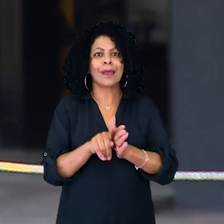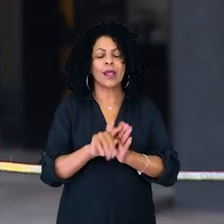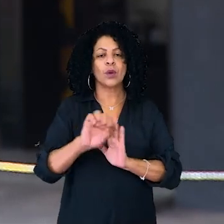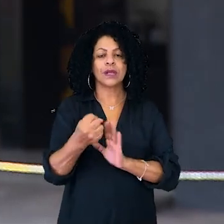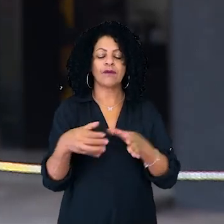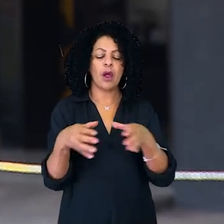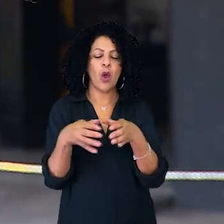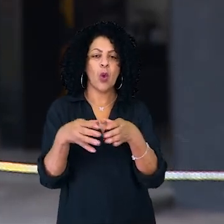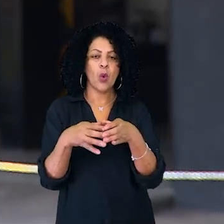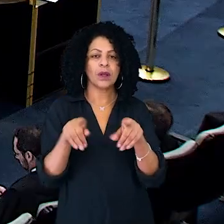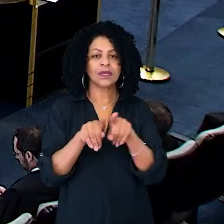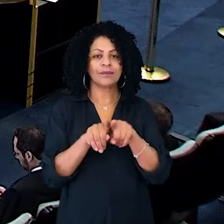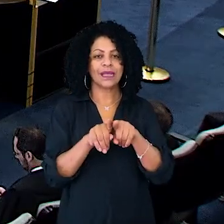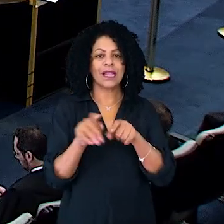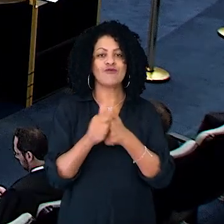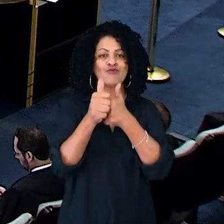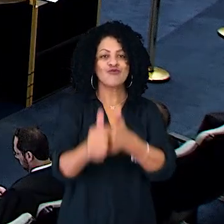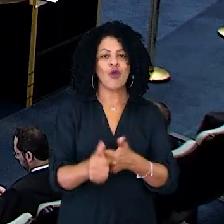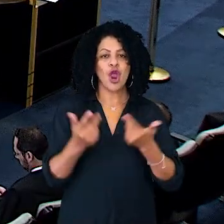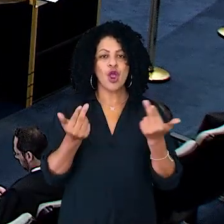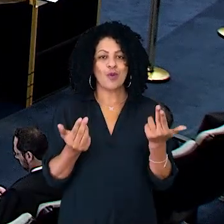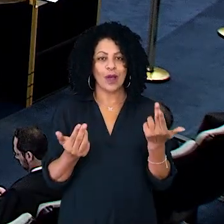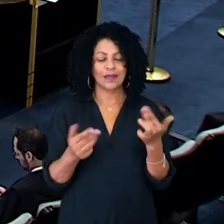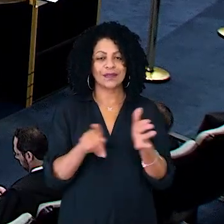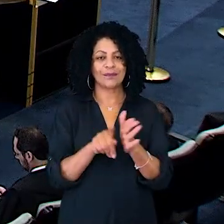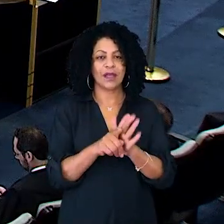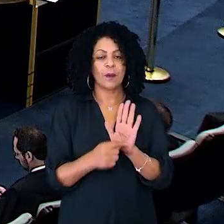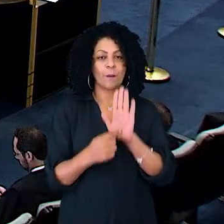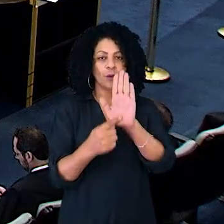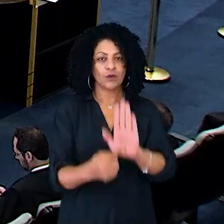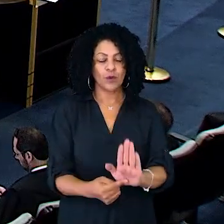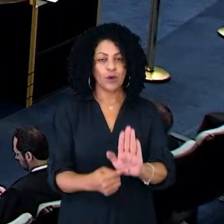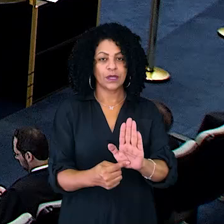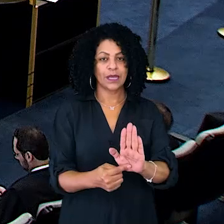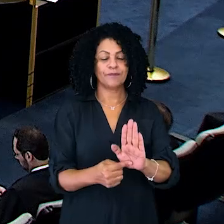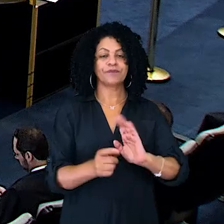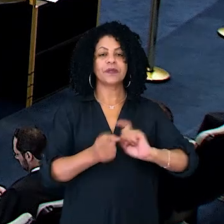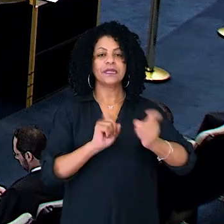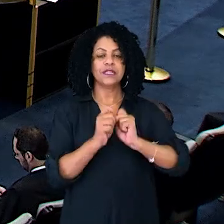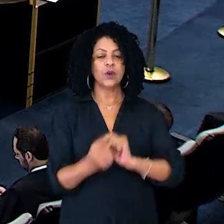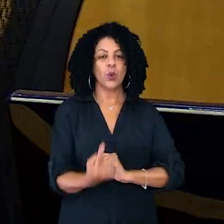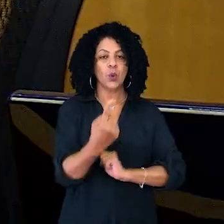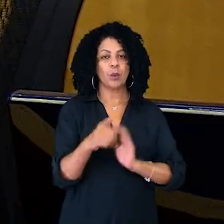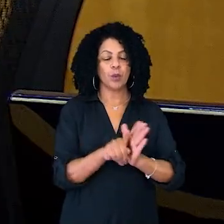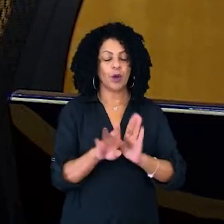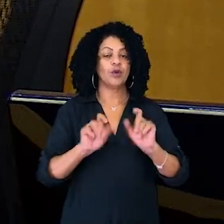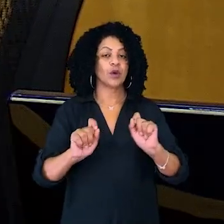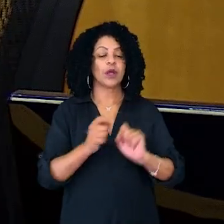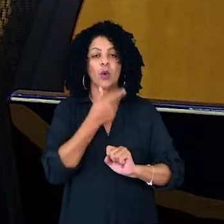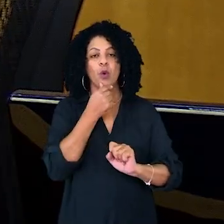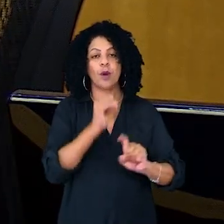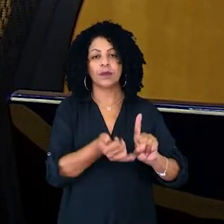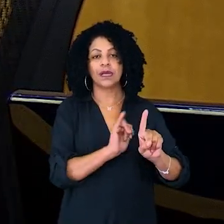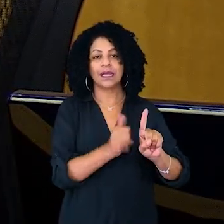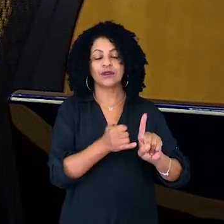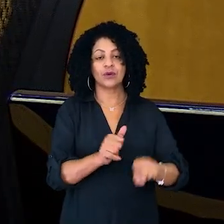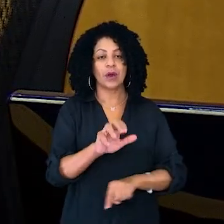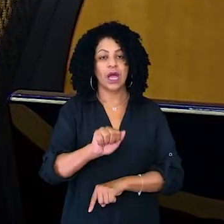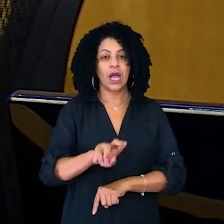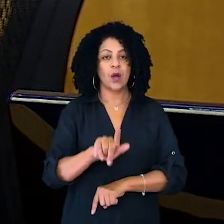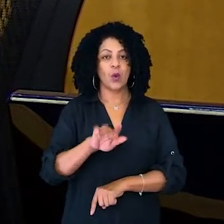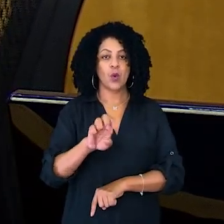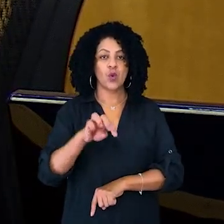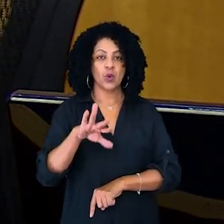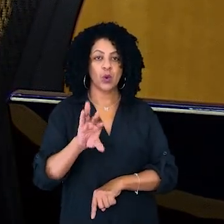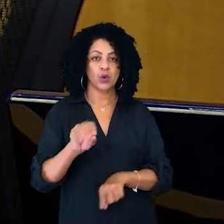o mesmo entendimento. O operador, então, apresentou embargos à seção 1 de dissídios individuais. O relator, ministro Augusto